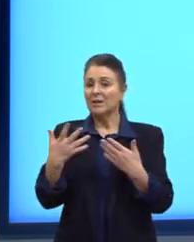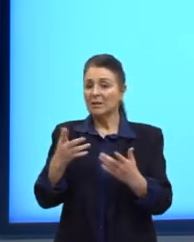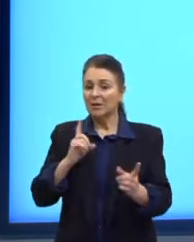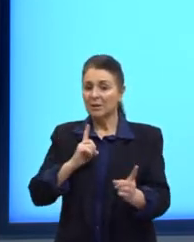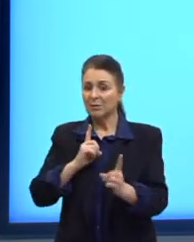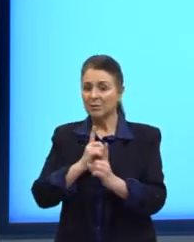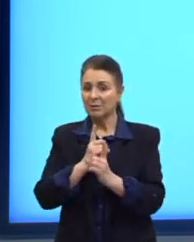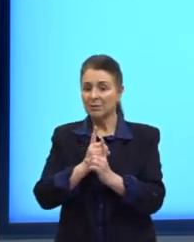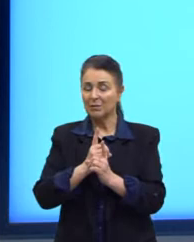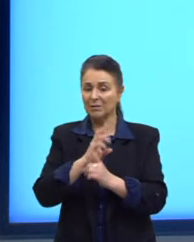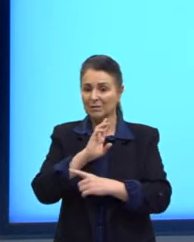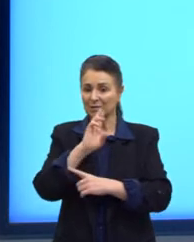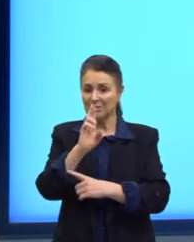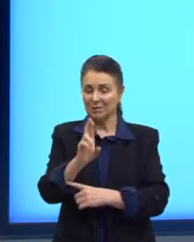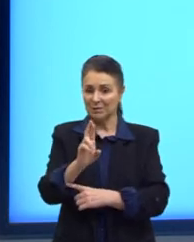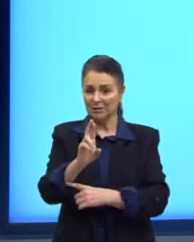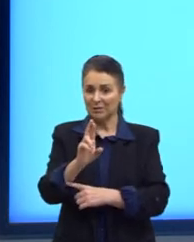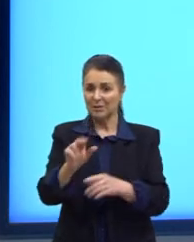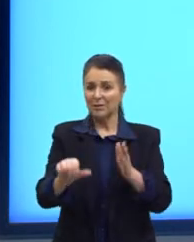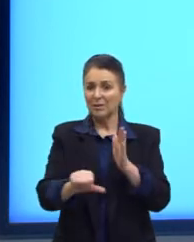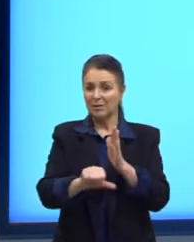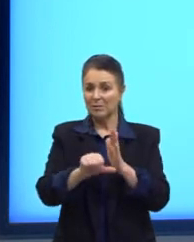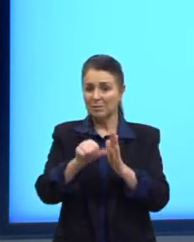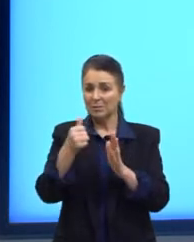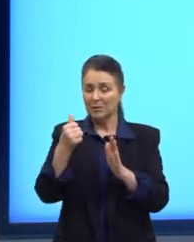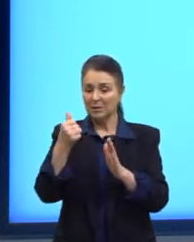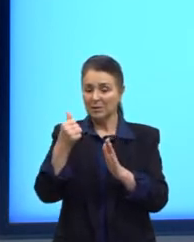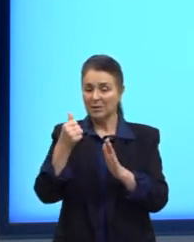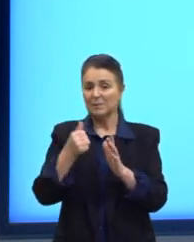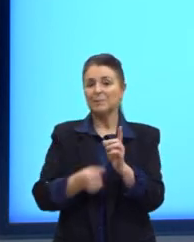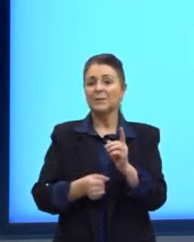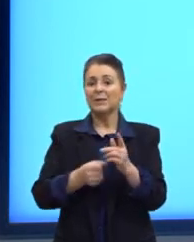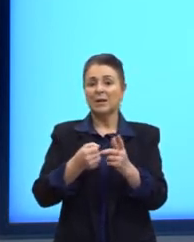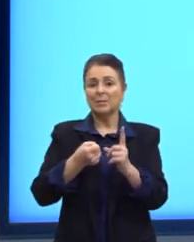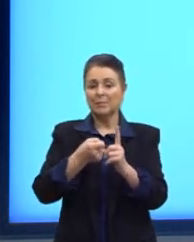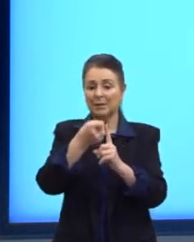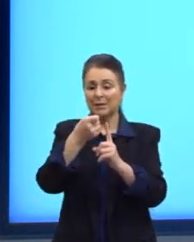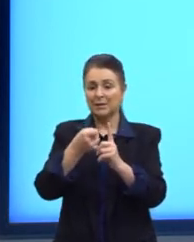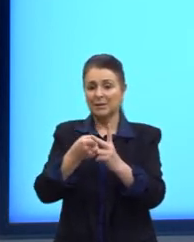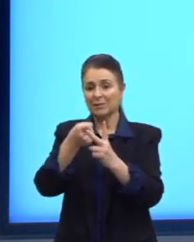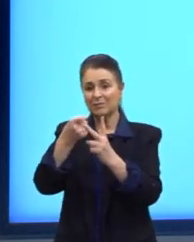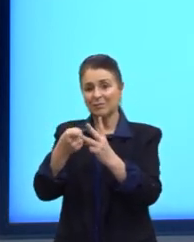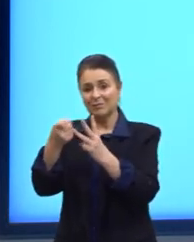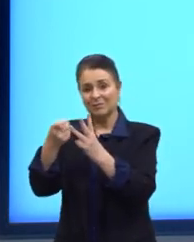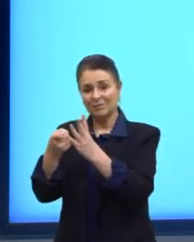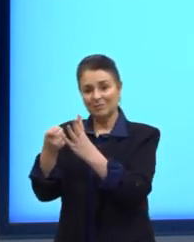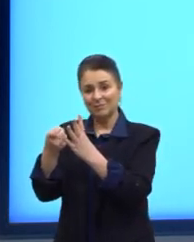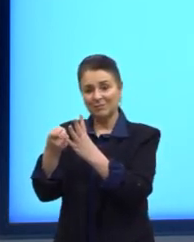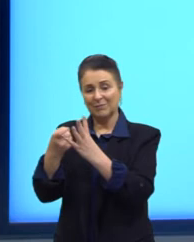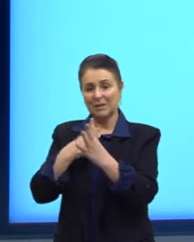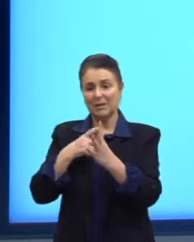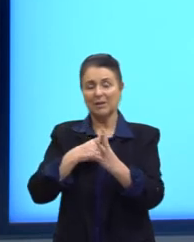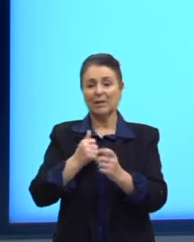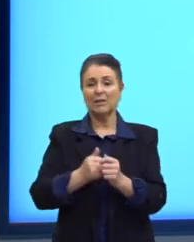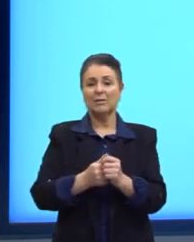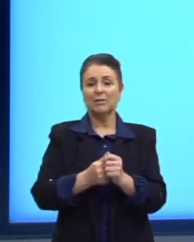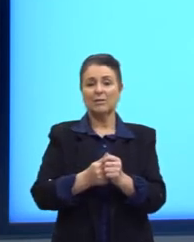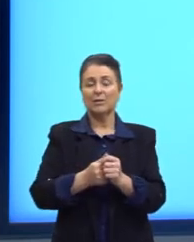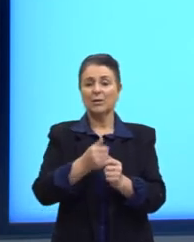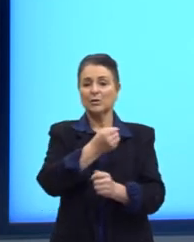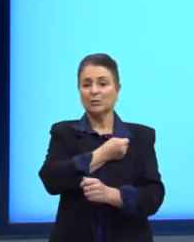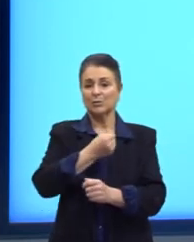nossa resposta né que seria a primeira das parcelas ali que pode ser antecipada Então seria a parcela de